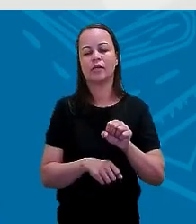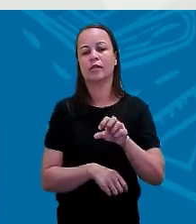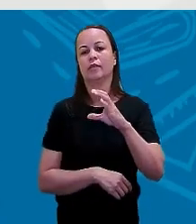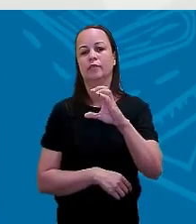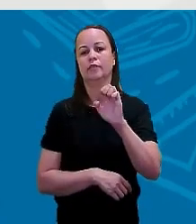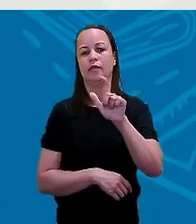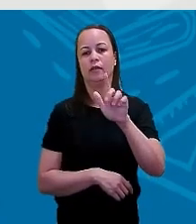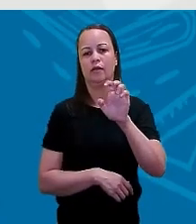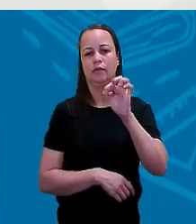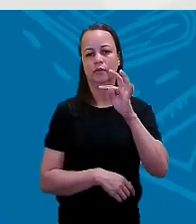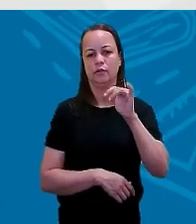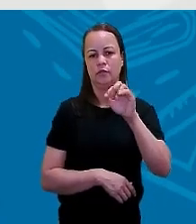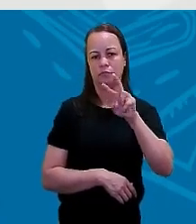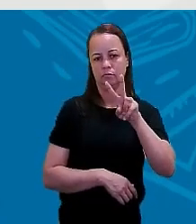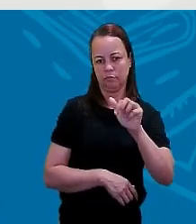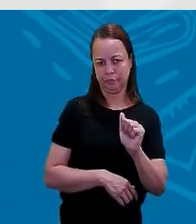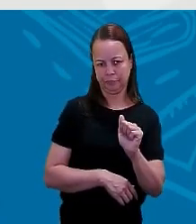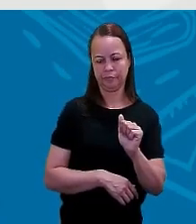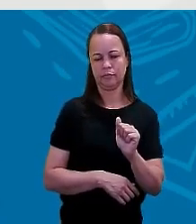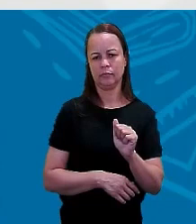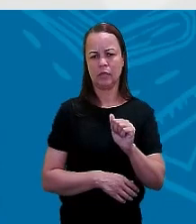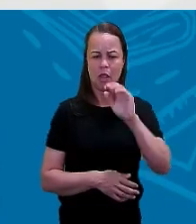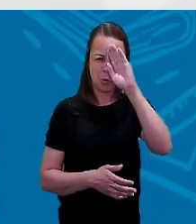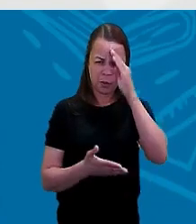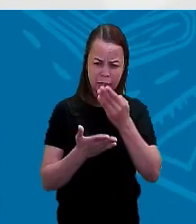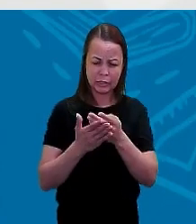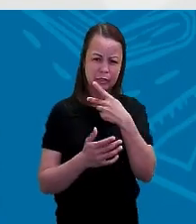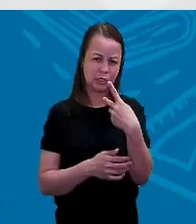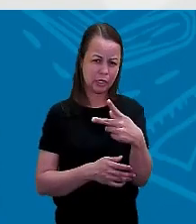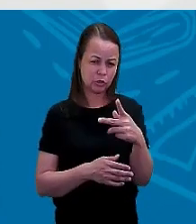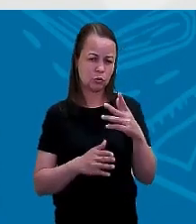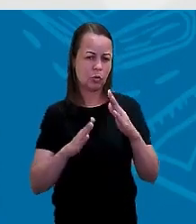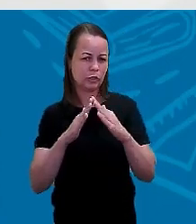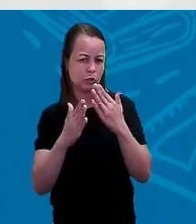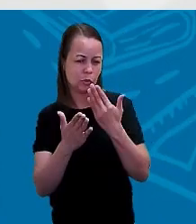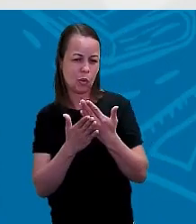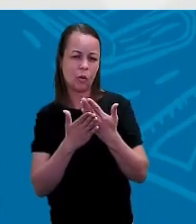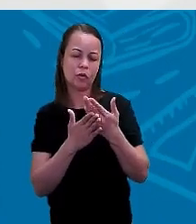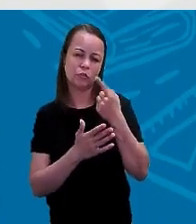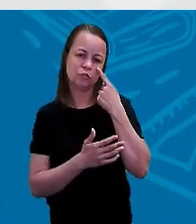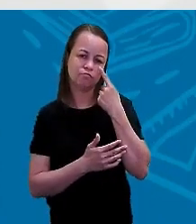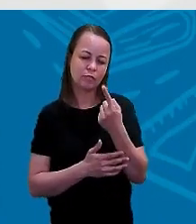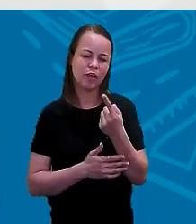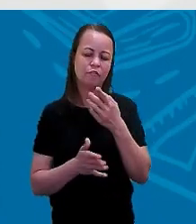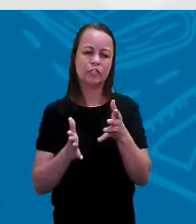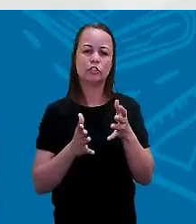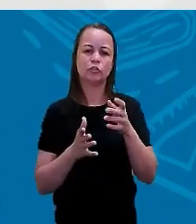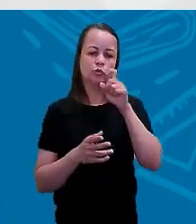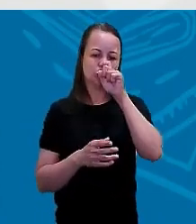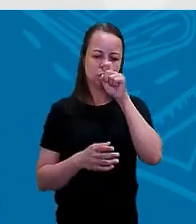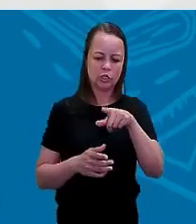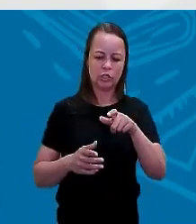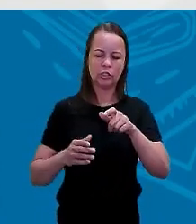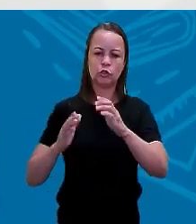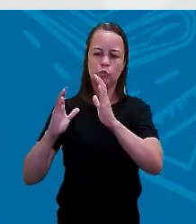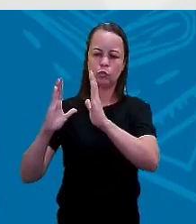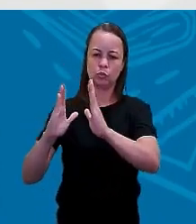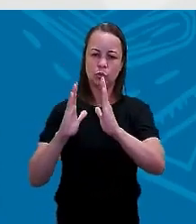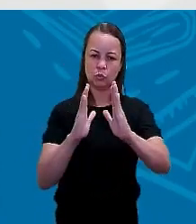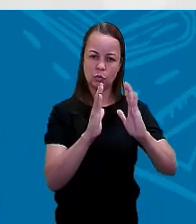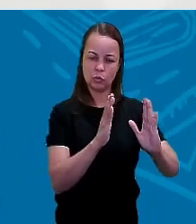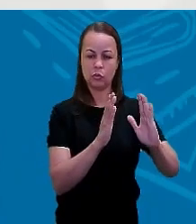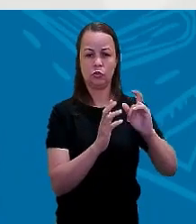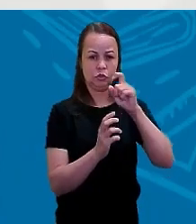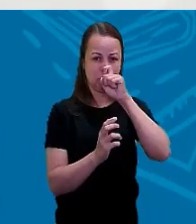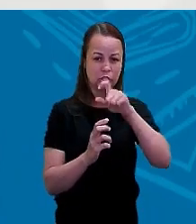seletiva desses materiais. Eu acredito que aí na escola que você estuda, você já deva ter visto aqueles lixos, né, aqueles